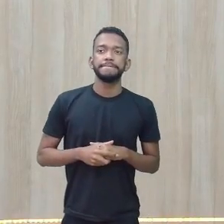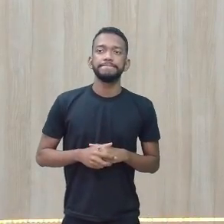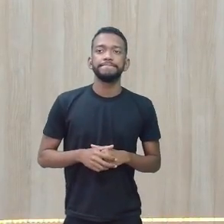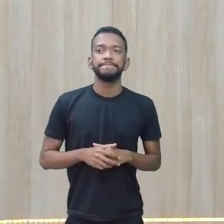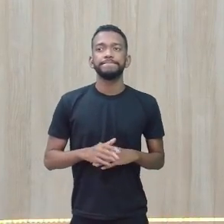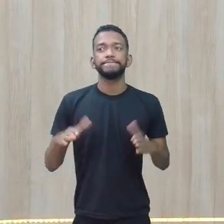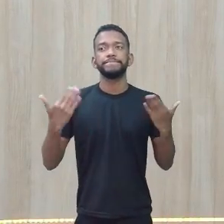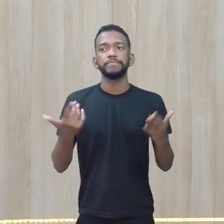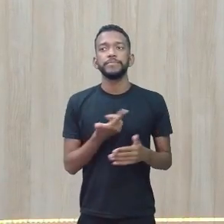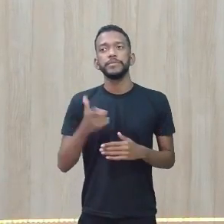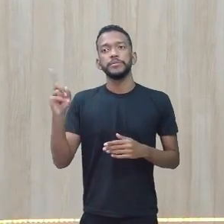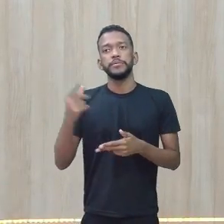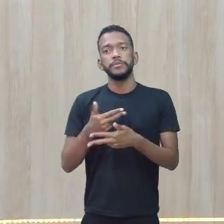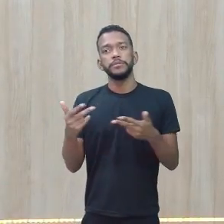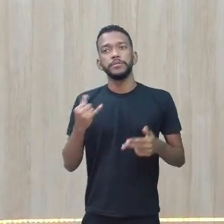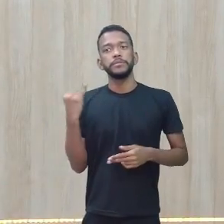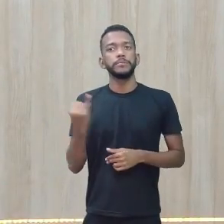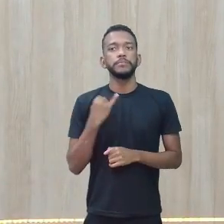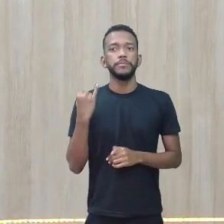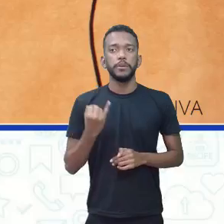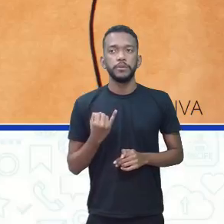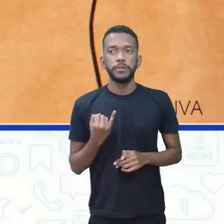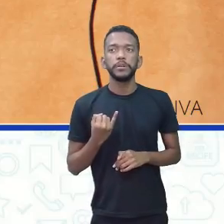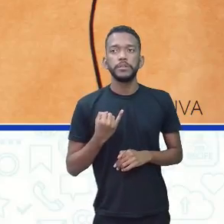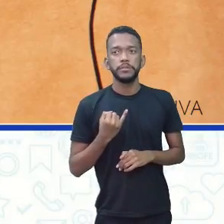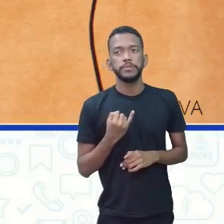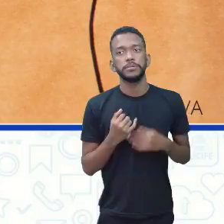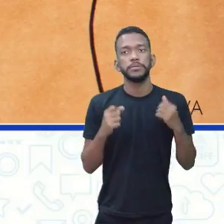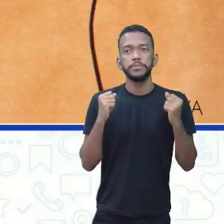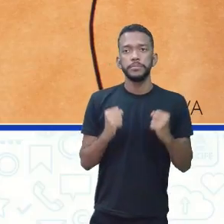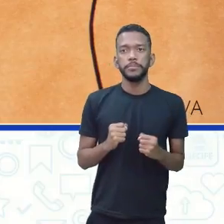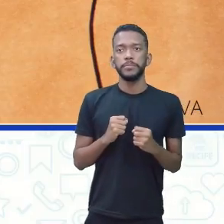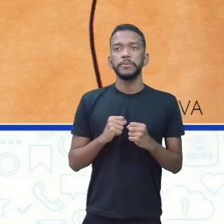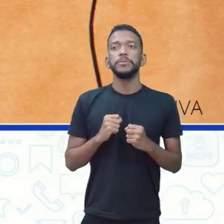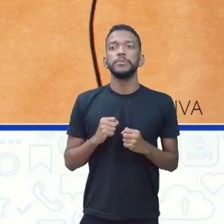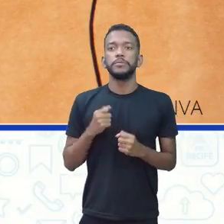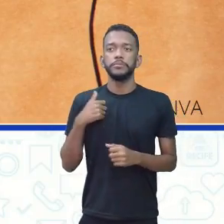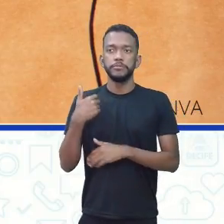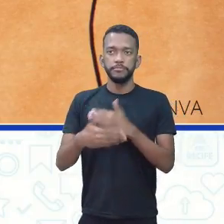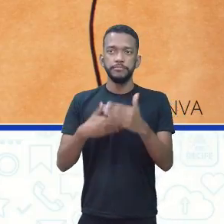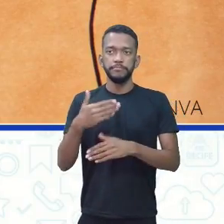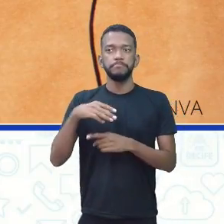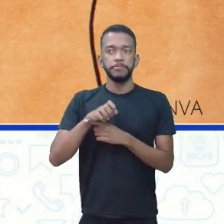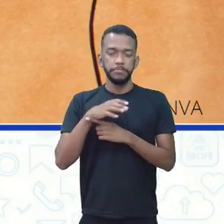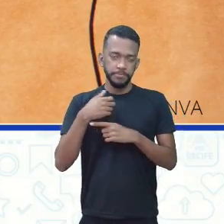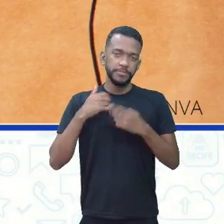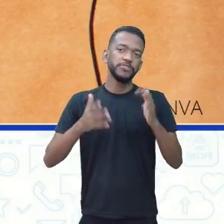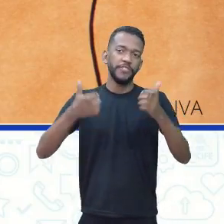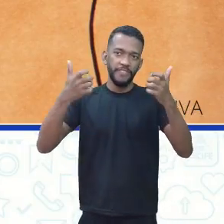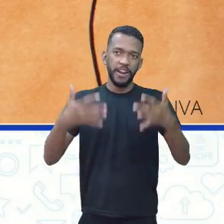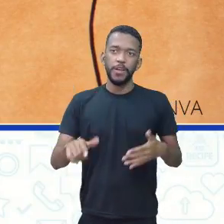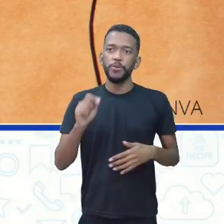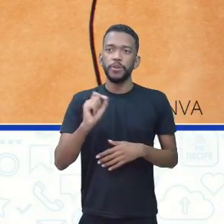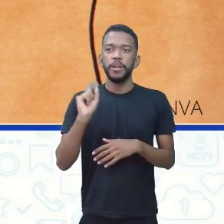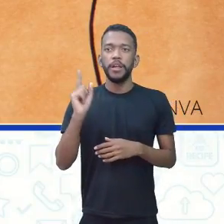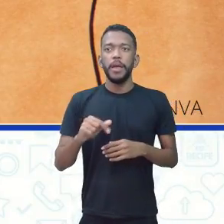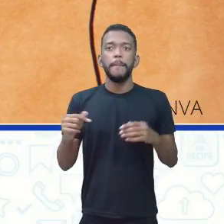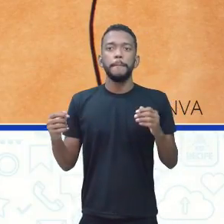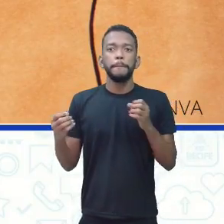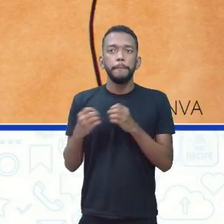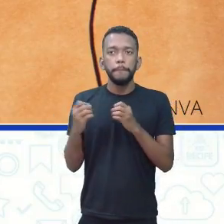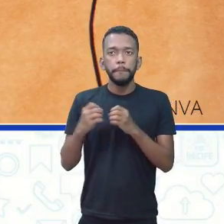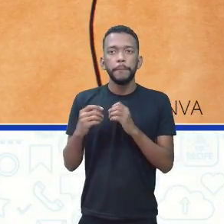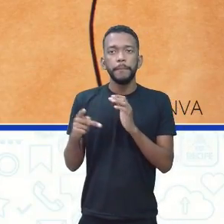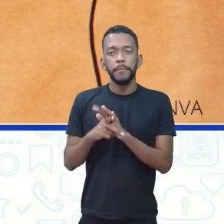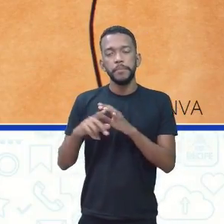Então, outro ponto importante para a construção dos memes, além de tudo isso que eu já falei, é a aproximação dos memes e